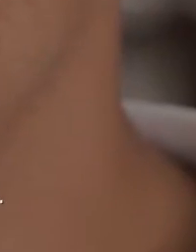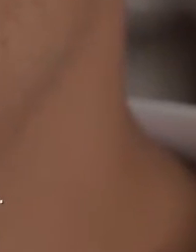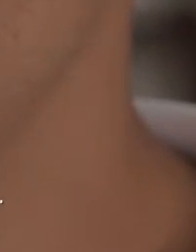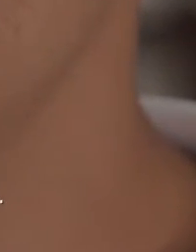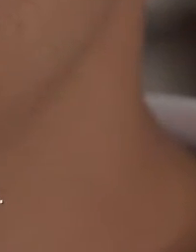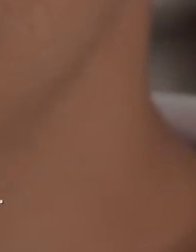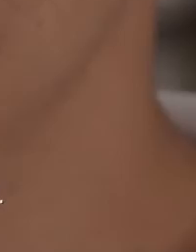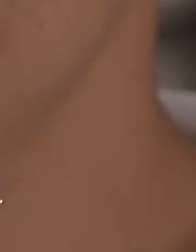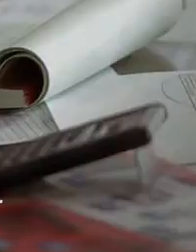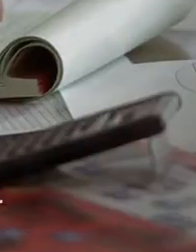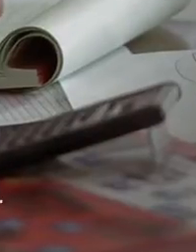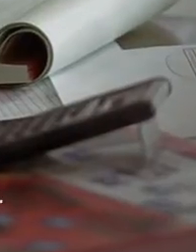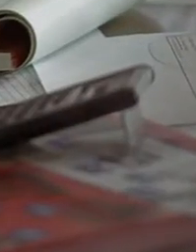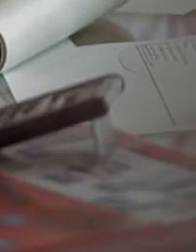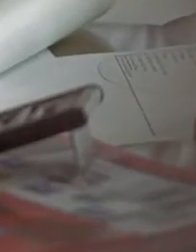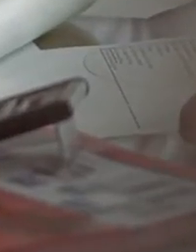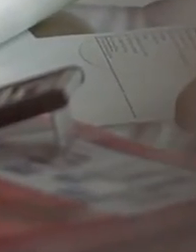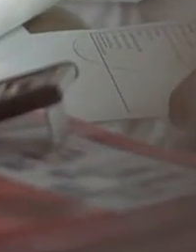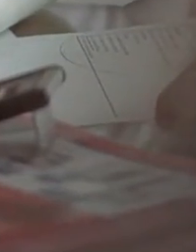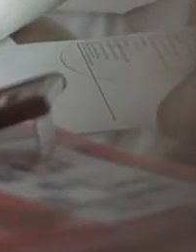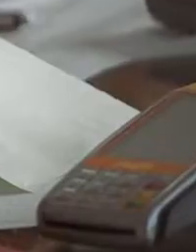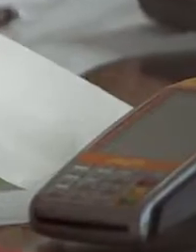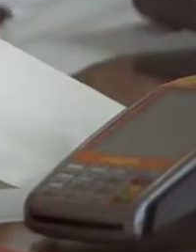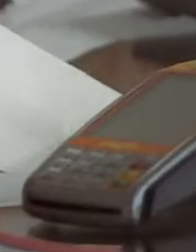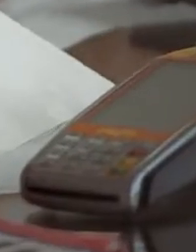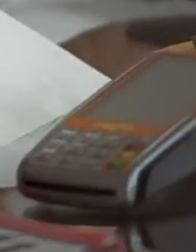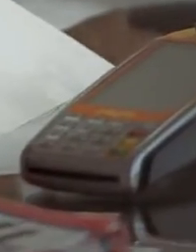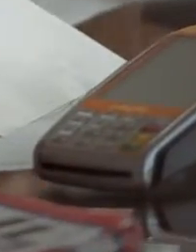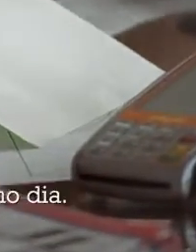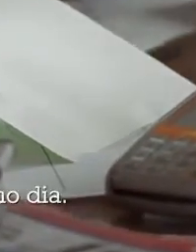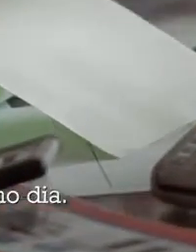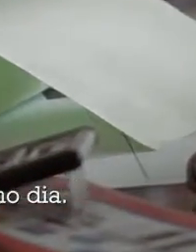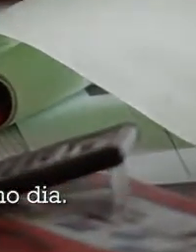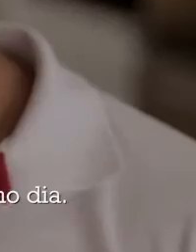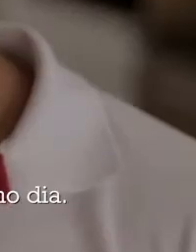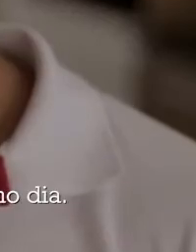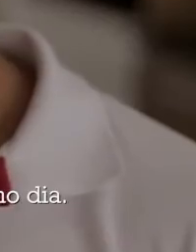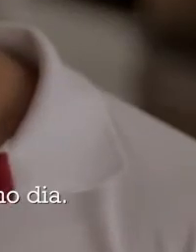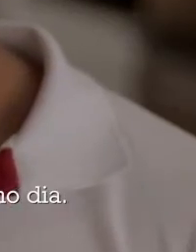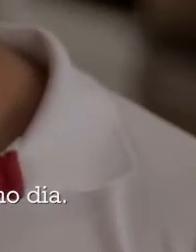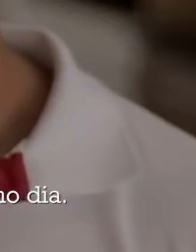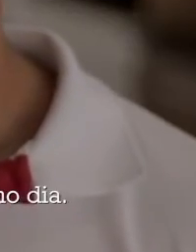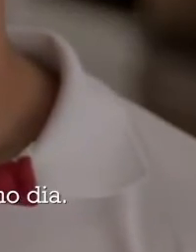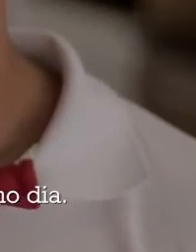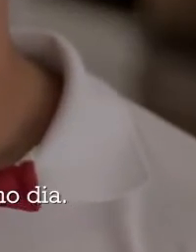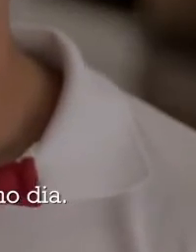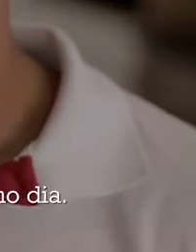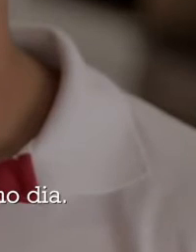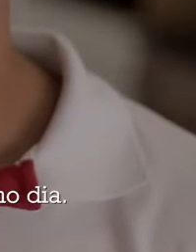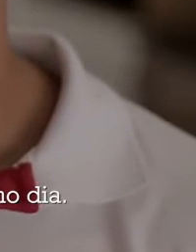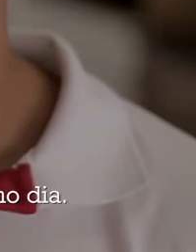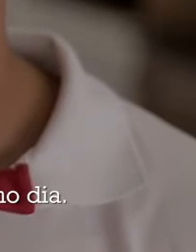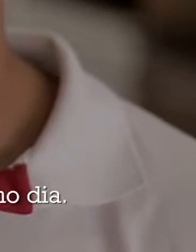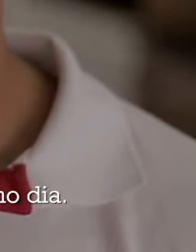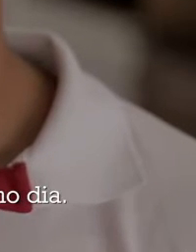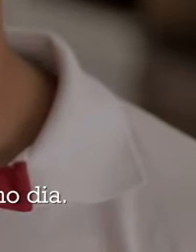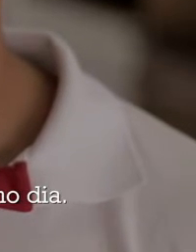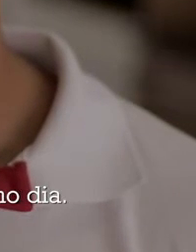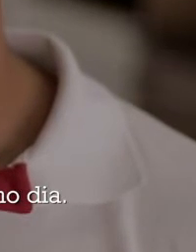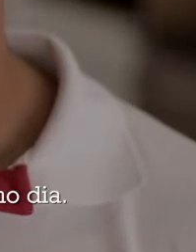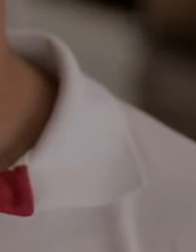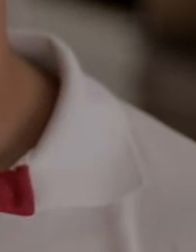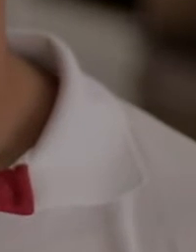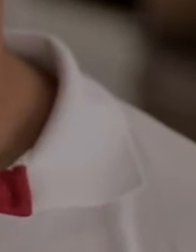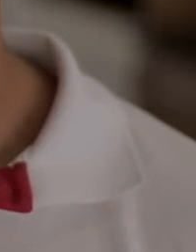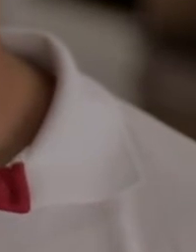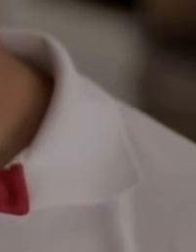Pesquisando na internet, a gente descobriu o MEI. Aí foi quando eu busquei informações e eles falaram que o CNPJ abriria até no